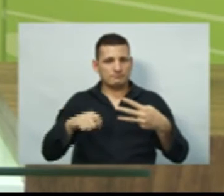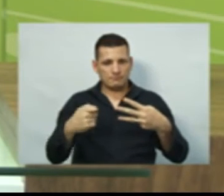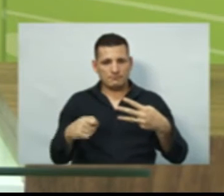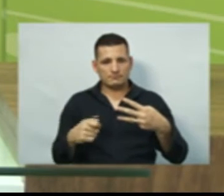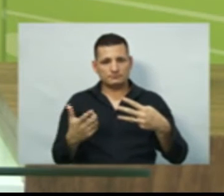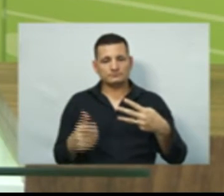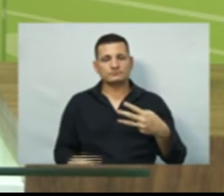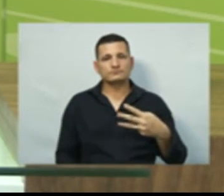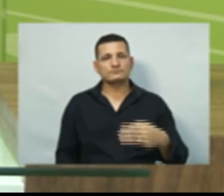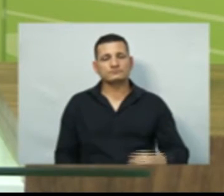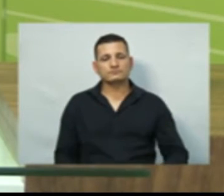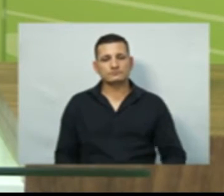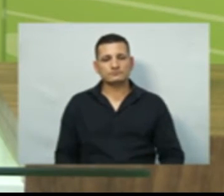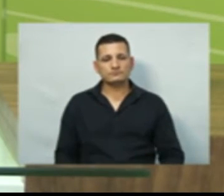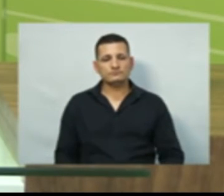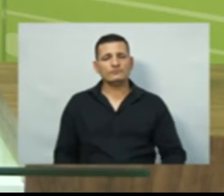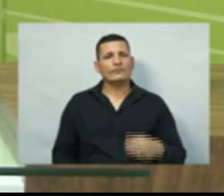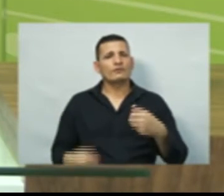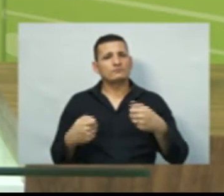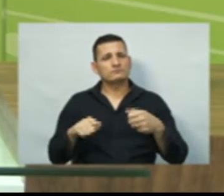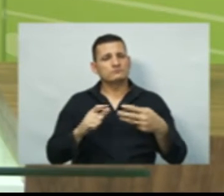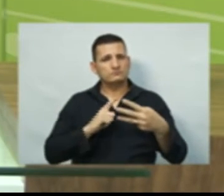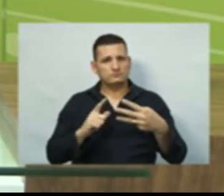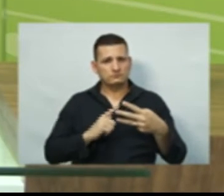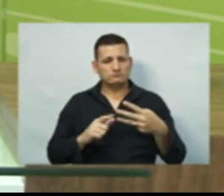ter uma solução